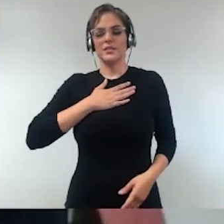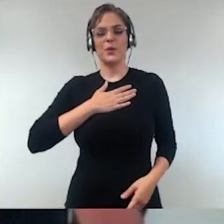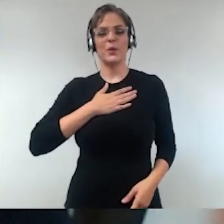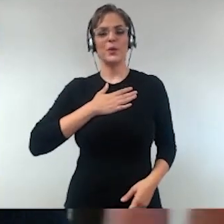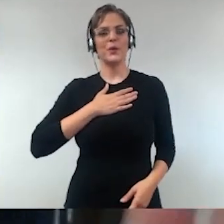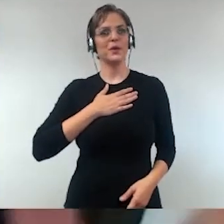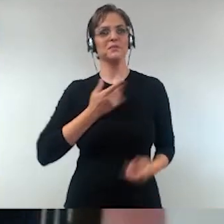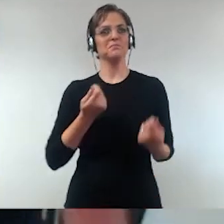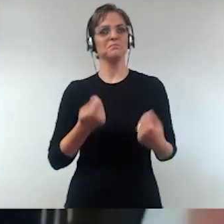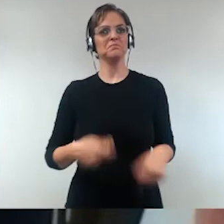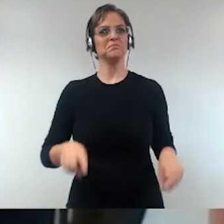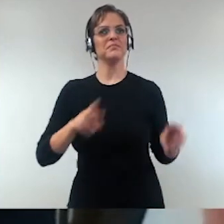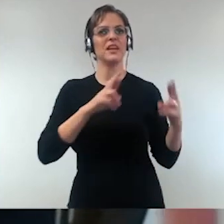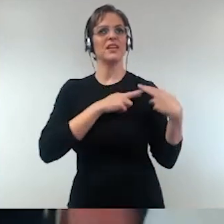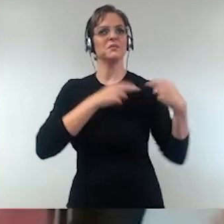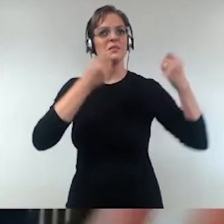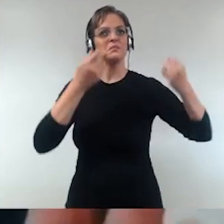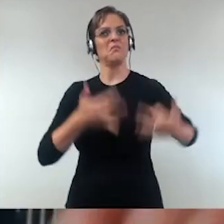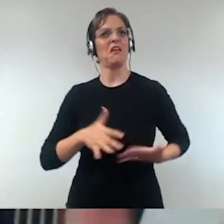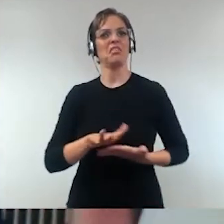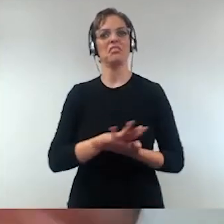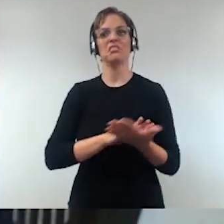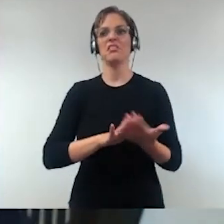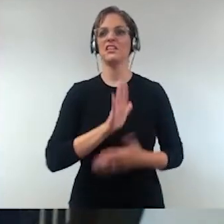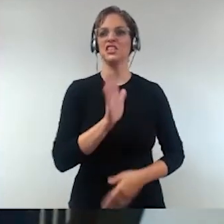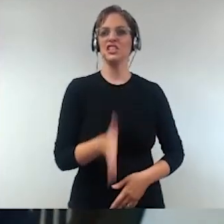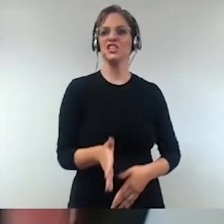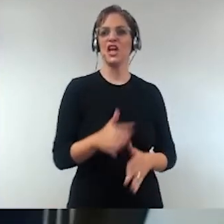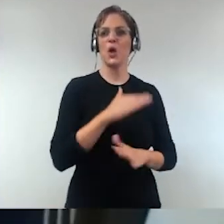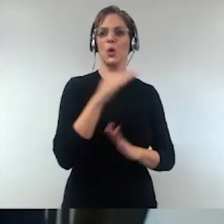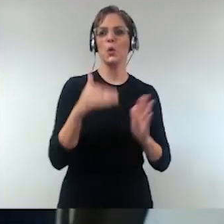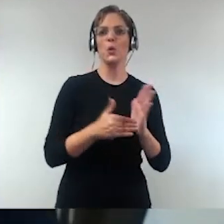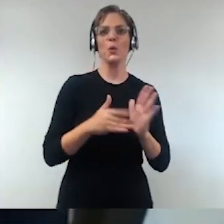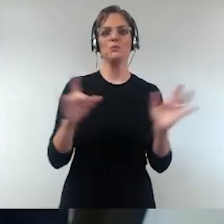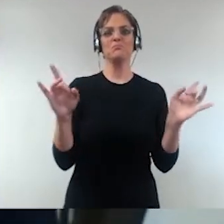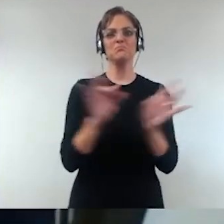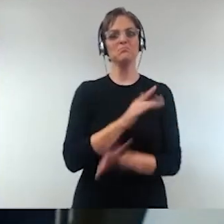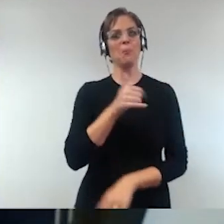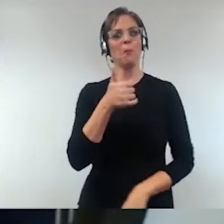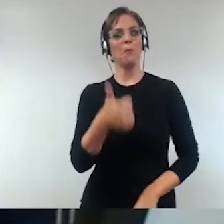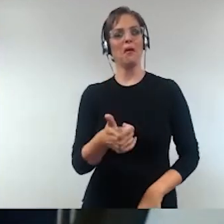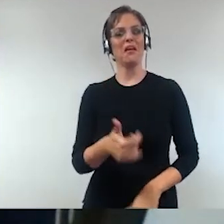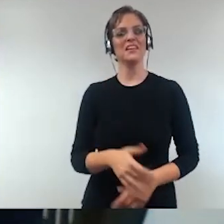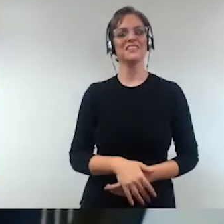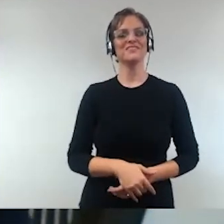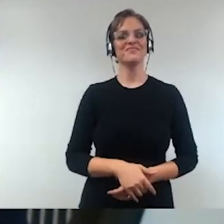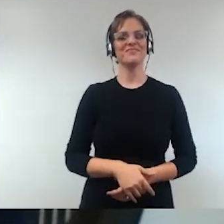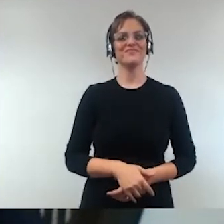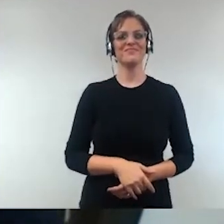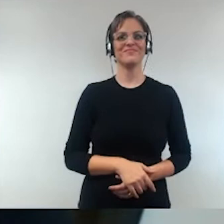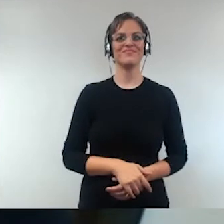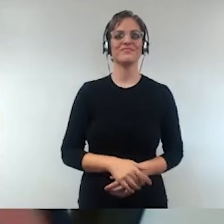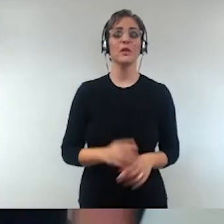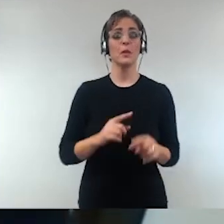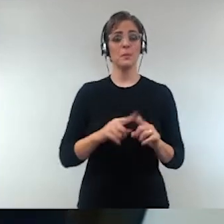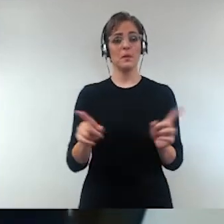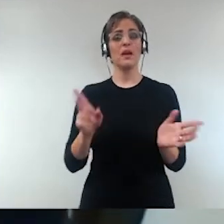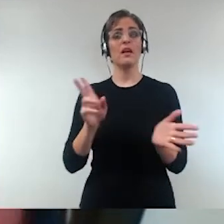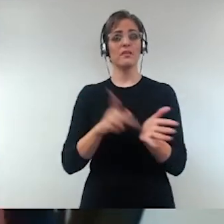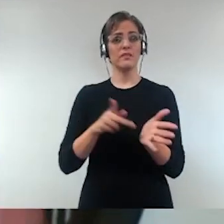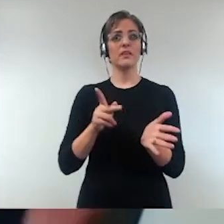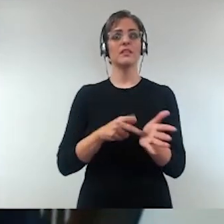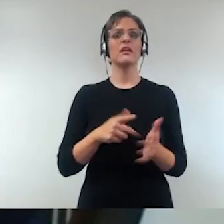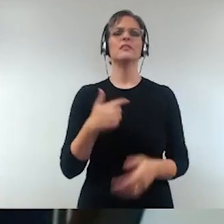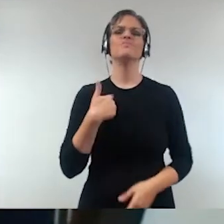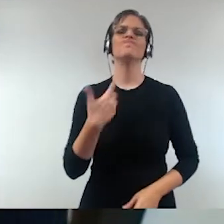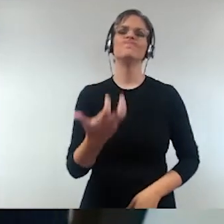não tem responsabilidade em dizer quase nada. Quase tudo já foi dito e muito bem dito, né? Mas, na verdade, eu gostaria talvez de dar um